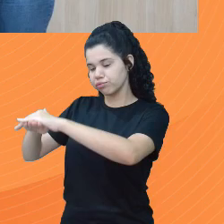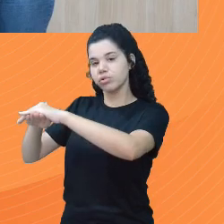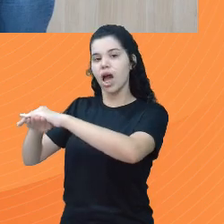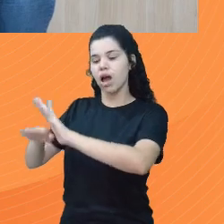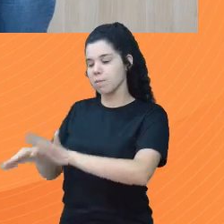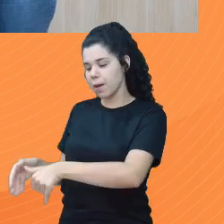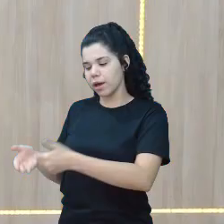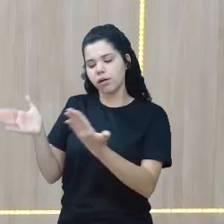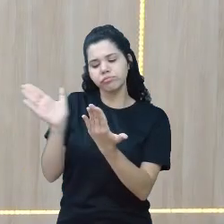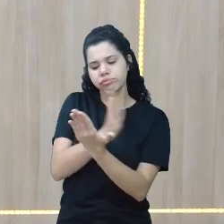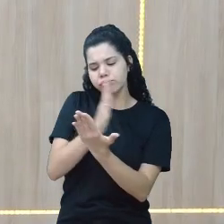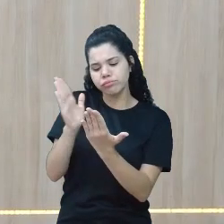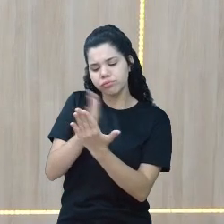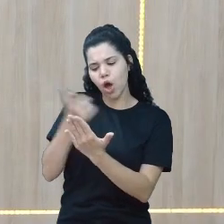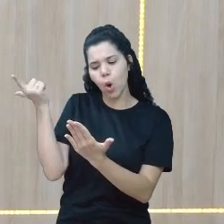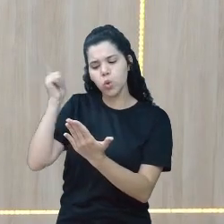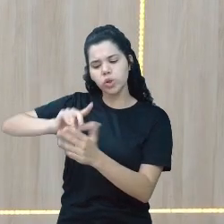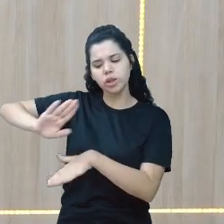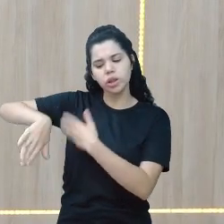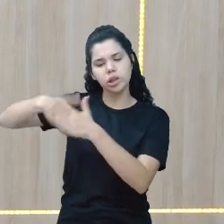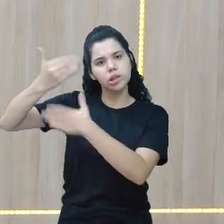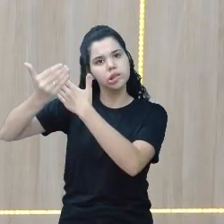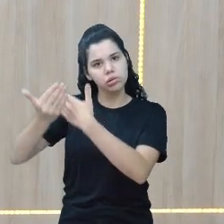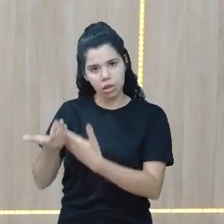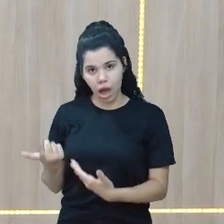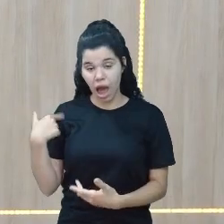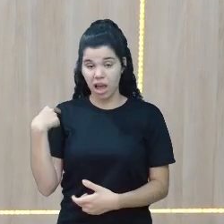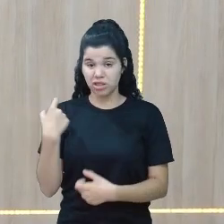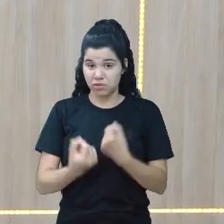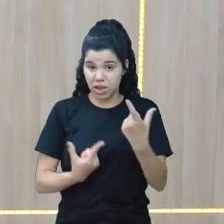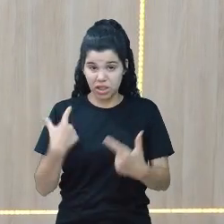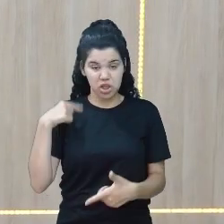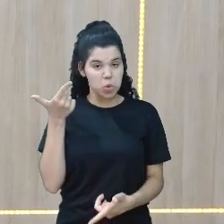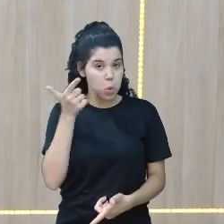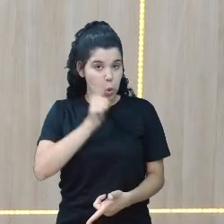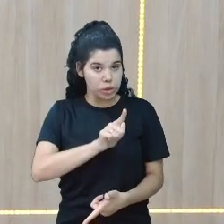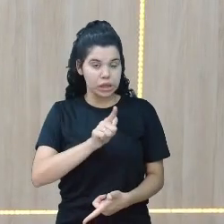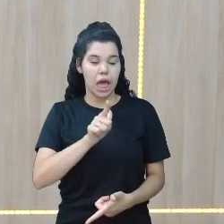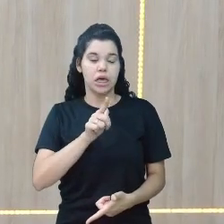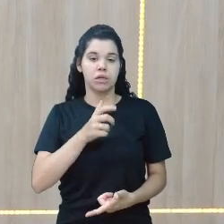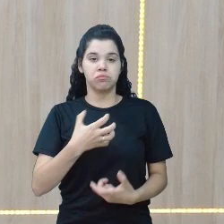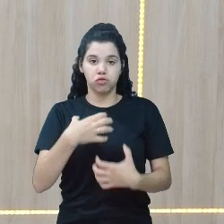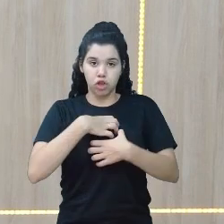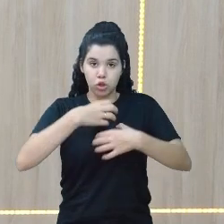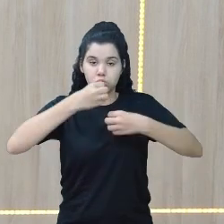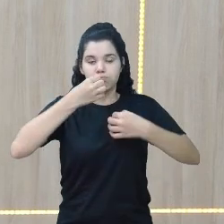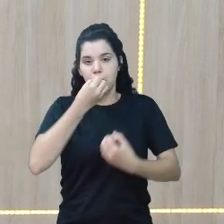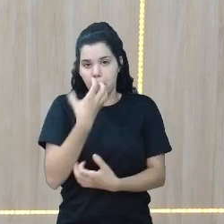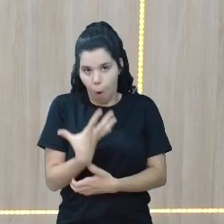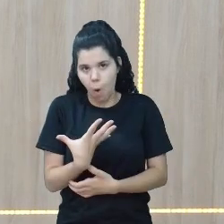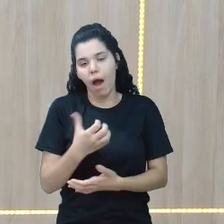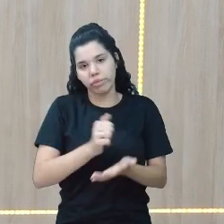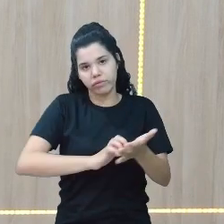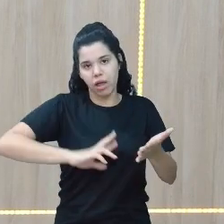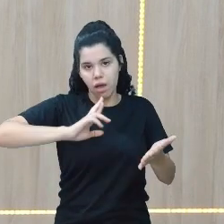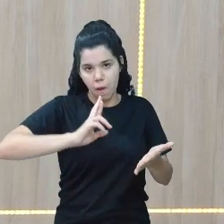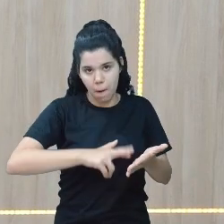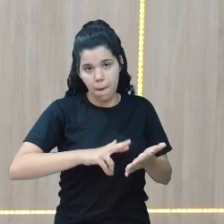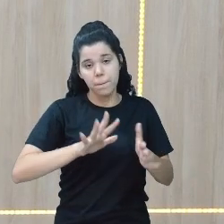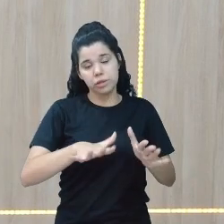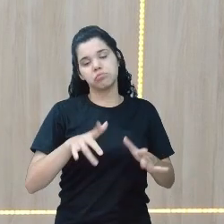desenvolvimentos anteriores. Muitas vezes a gente não consegue engajamento naquela atividade que a gente propôs, mesmo que a atividade seja